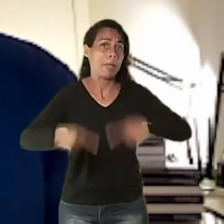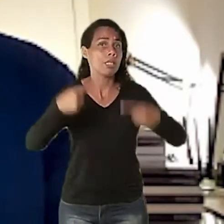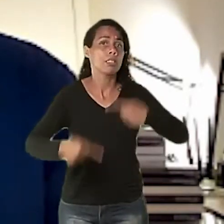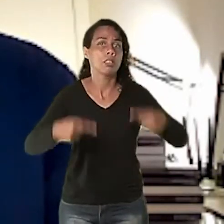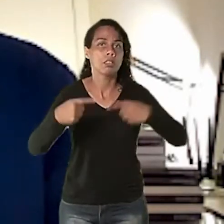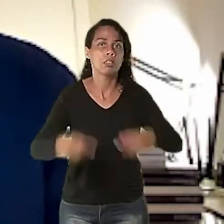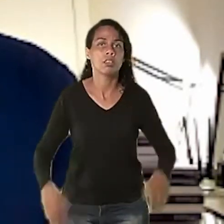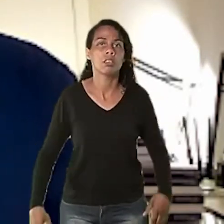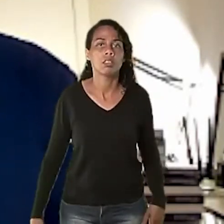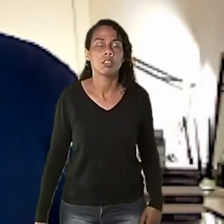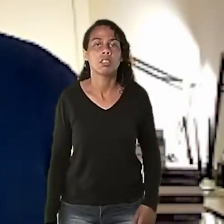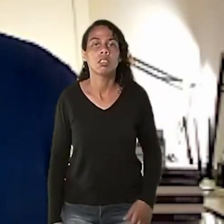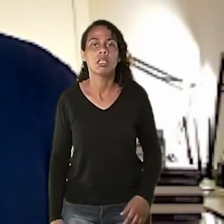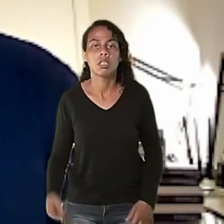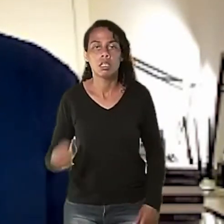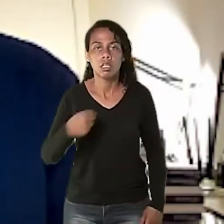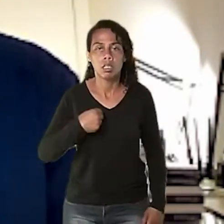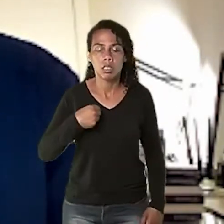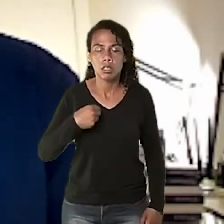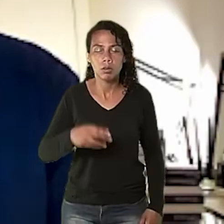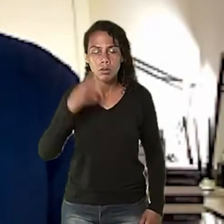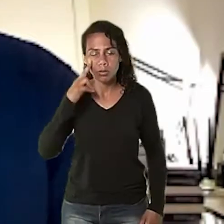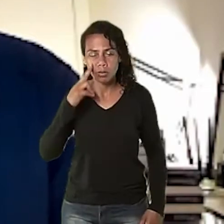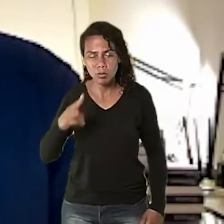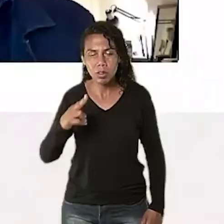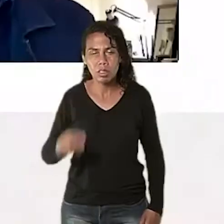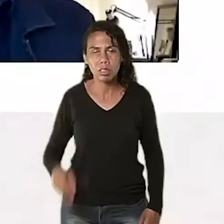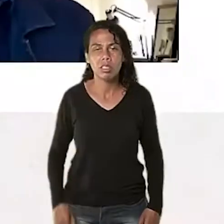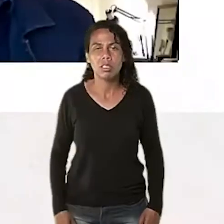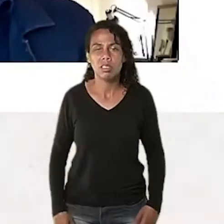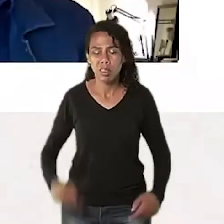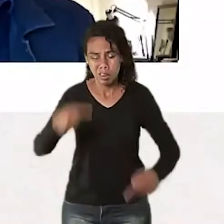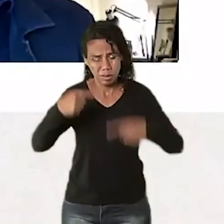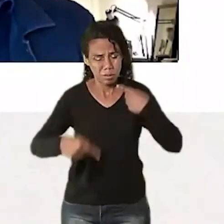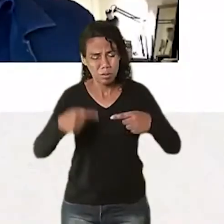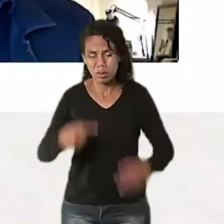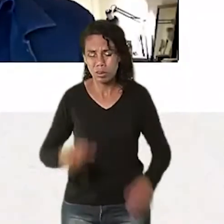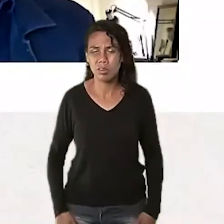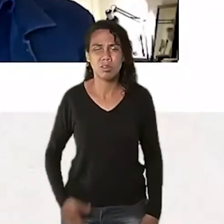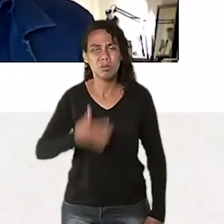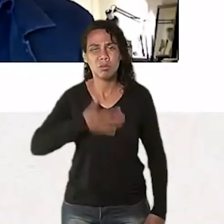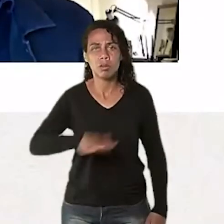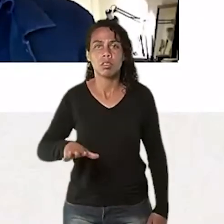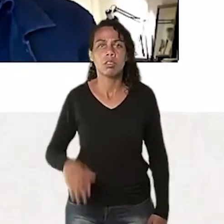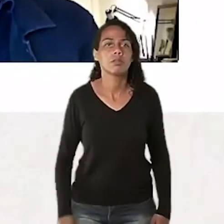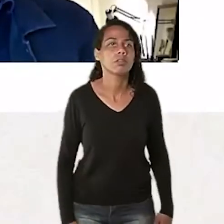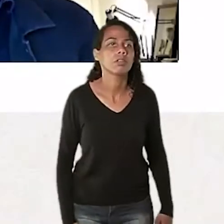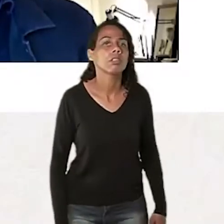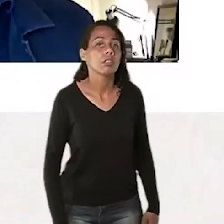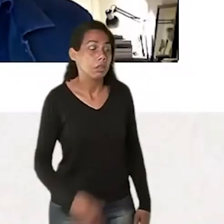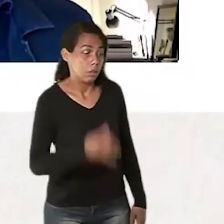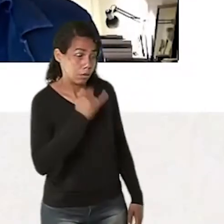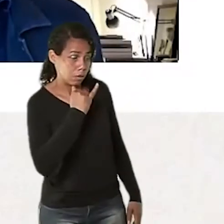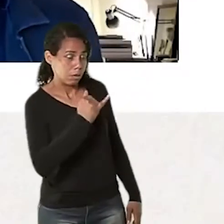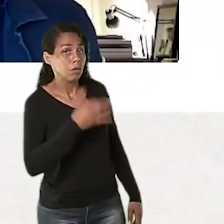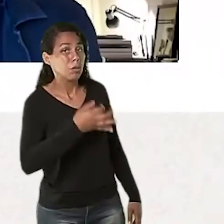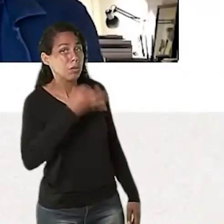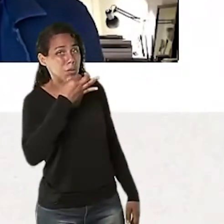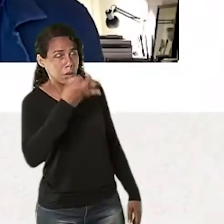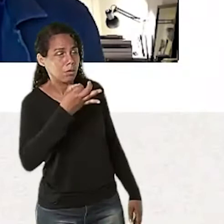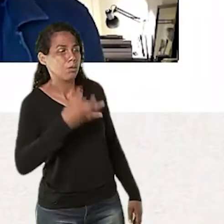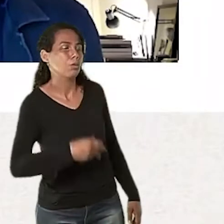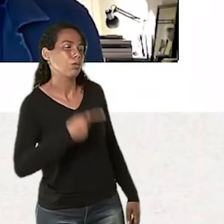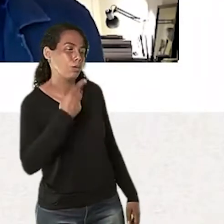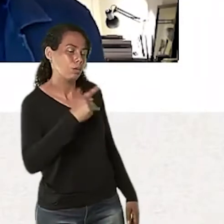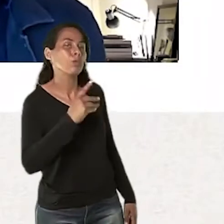estava com raiva. Eu gosto dessa sua opinião, porque ela rende. Tenta, para mim, fazer